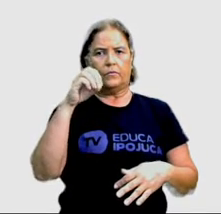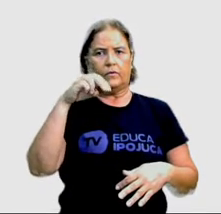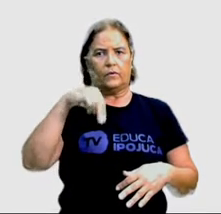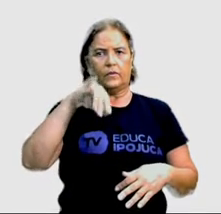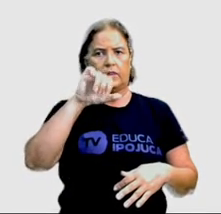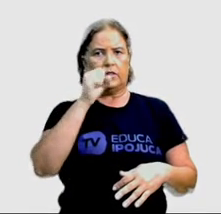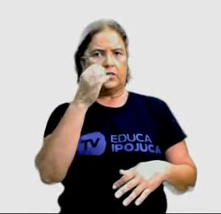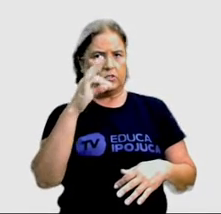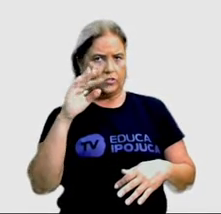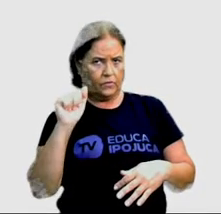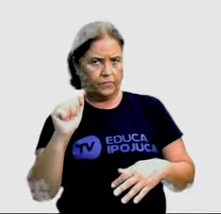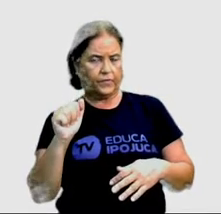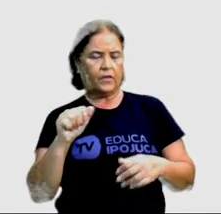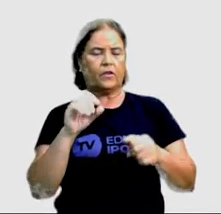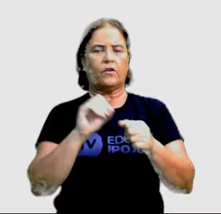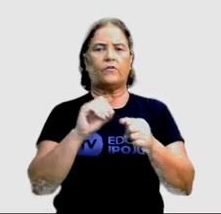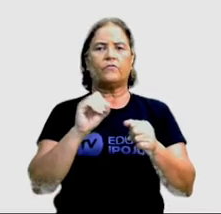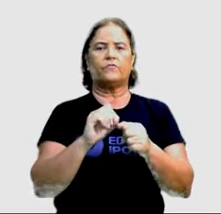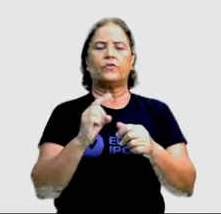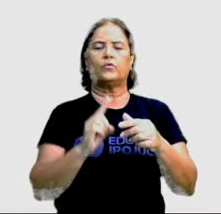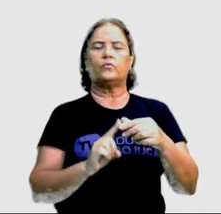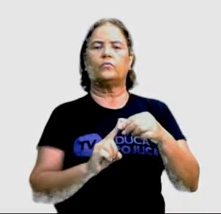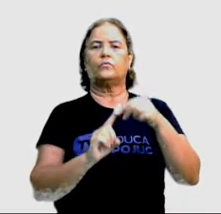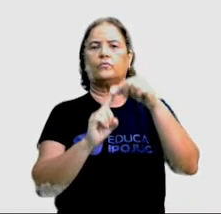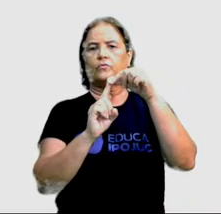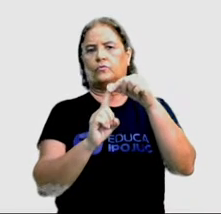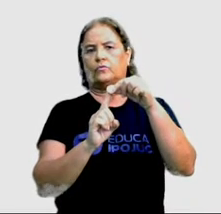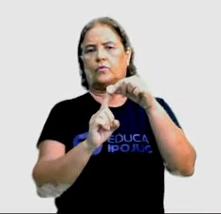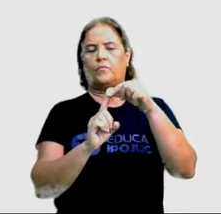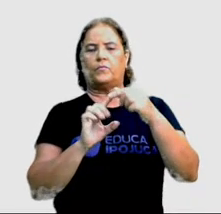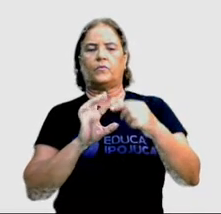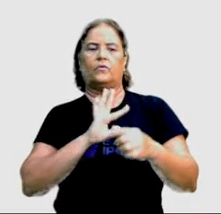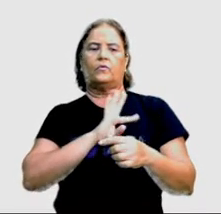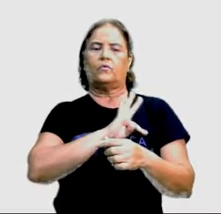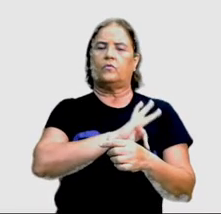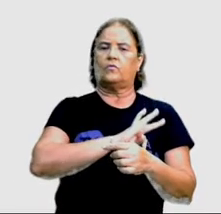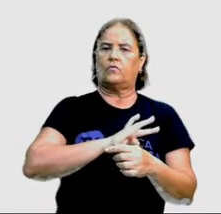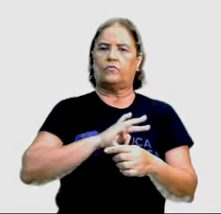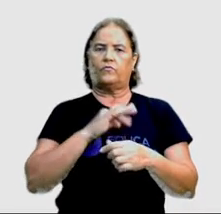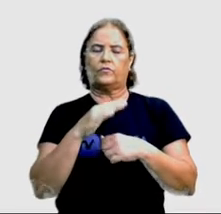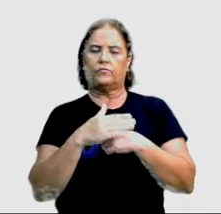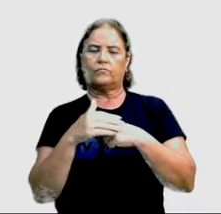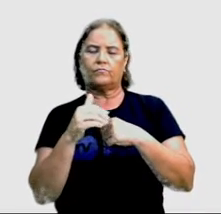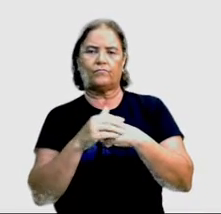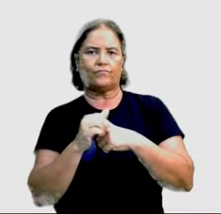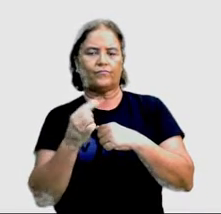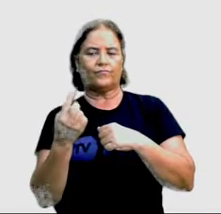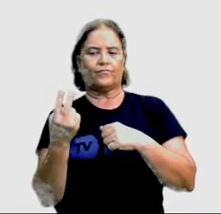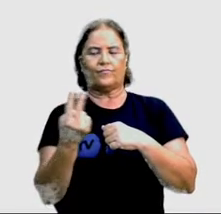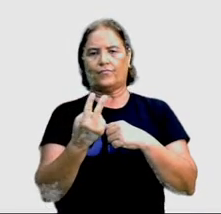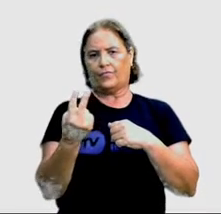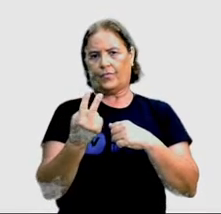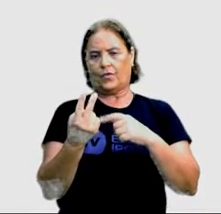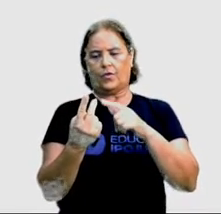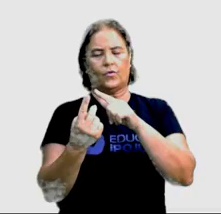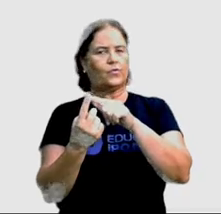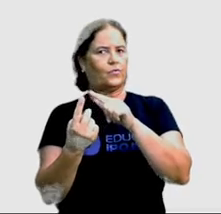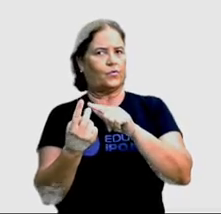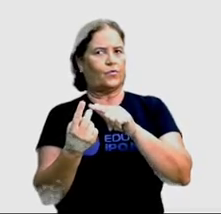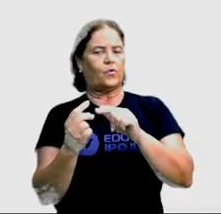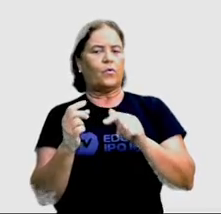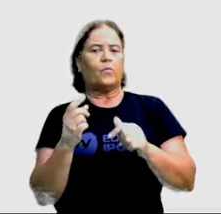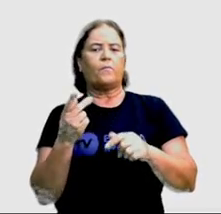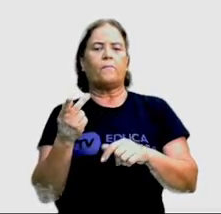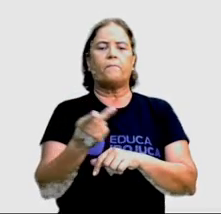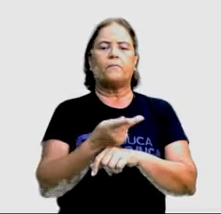é formada unicamente pelo afeto e solidariedade de um indivíduo com o outro, buscando principalmente